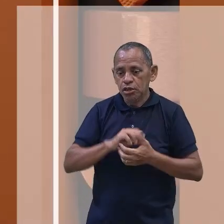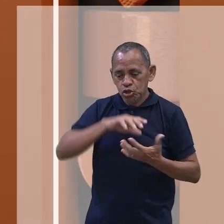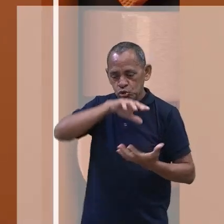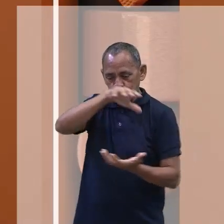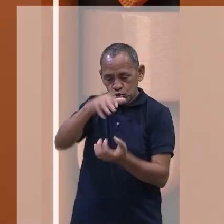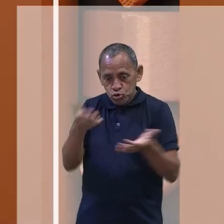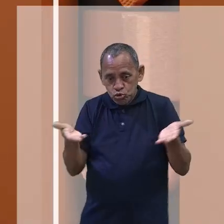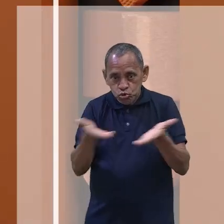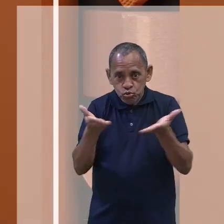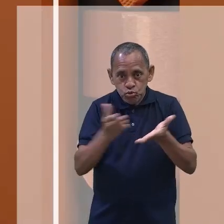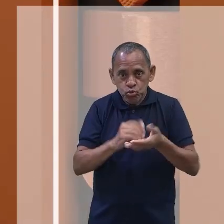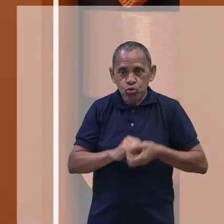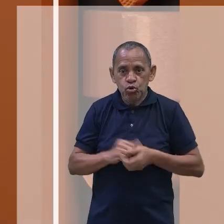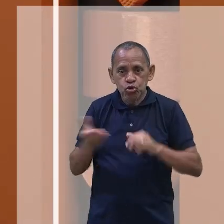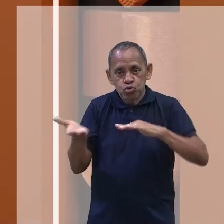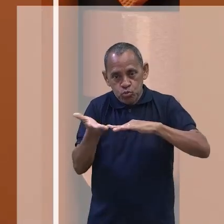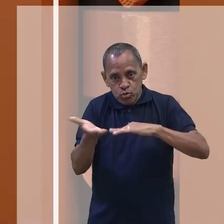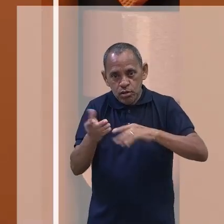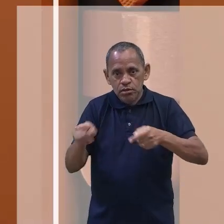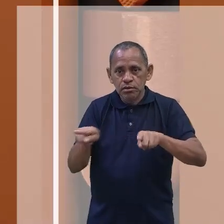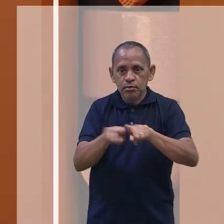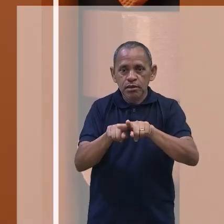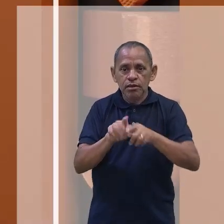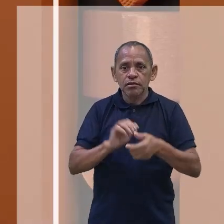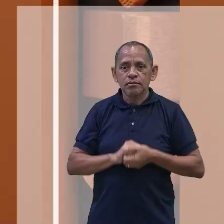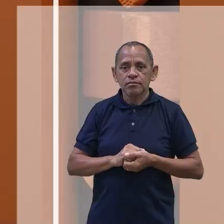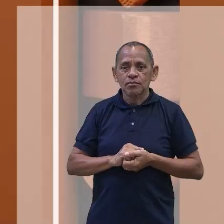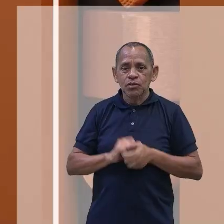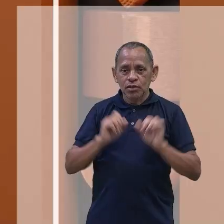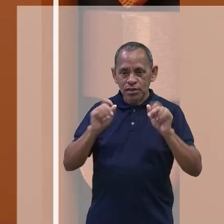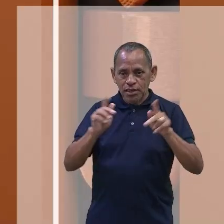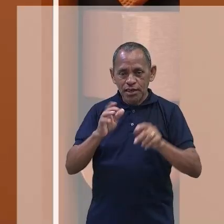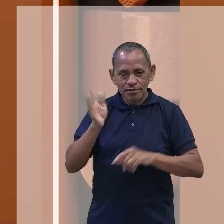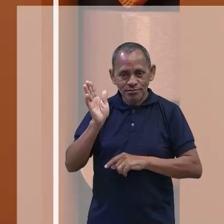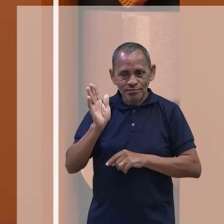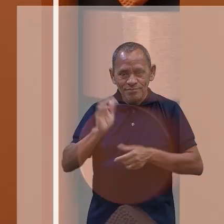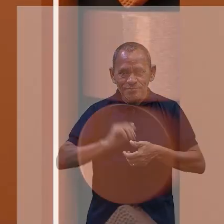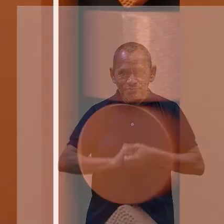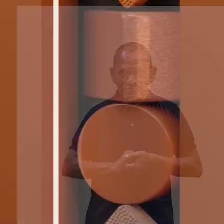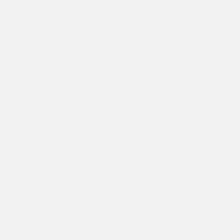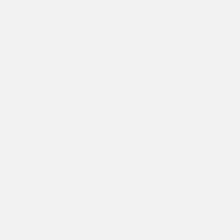nosso mundo de hoje, para a nossa contemporaneidade. Beleza, pessoal? Até a próxima!